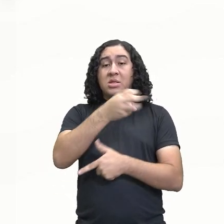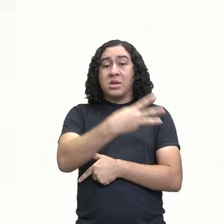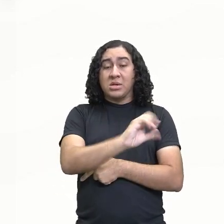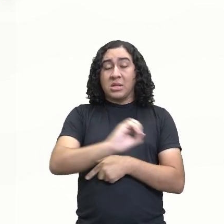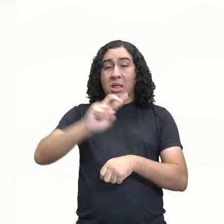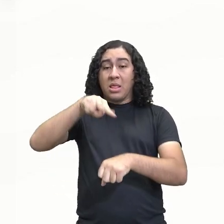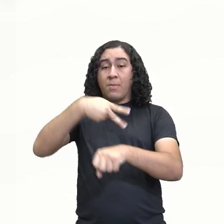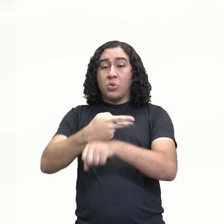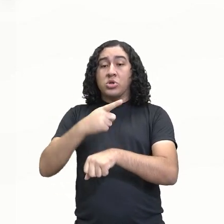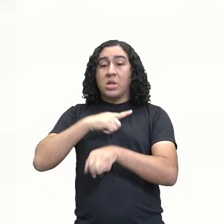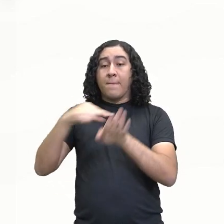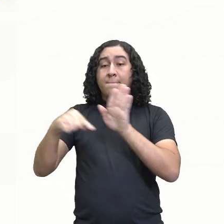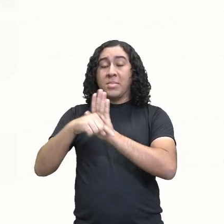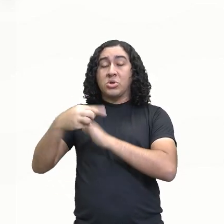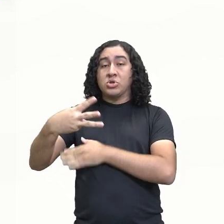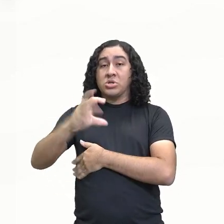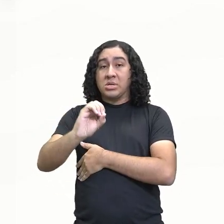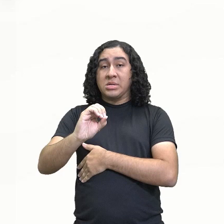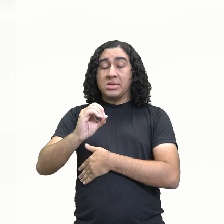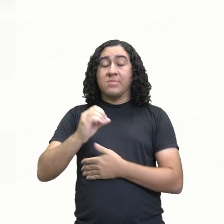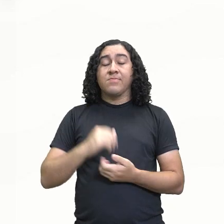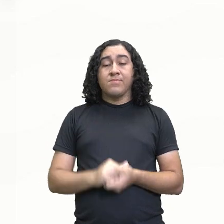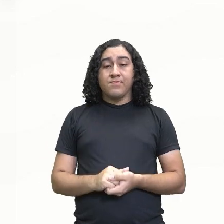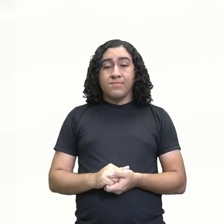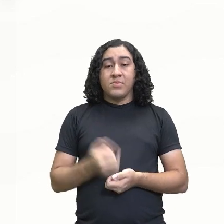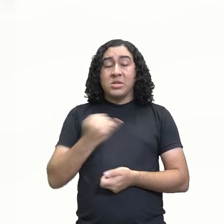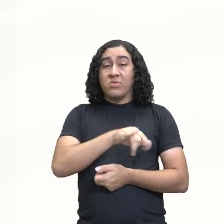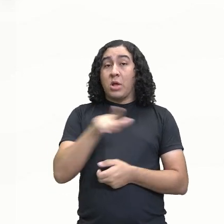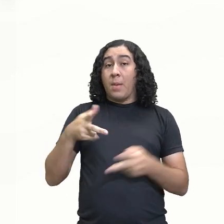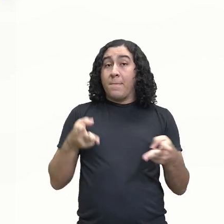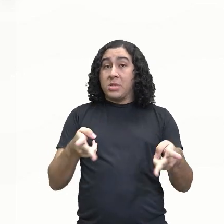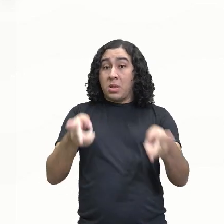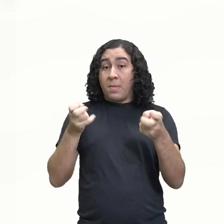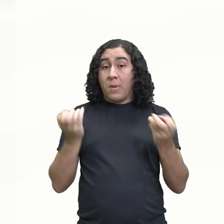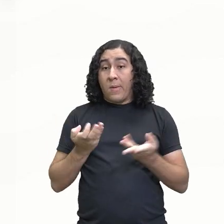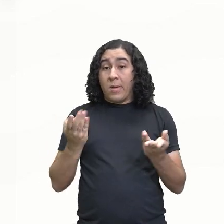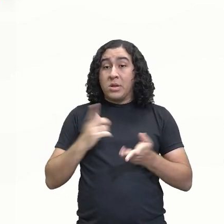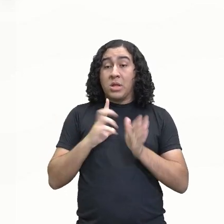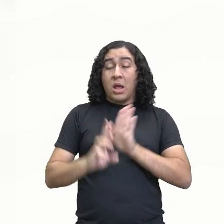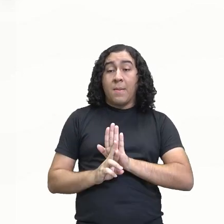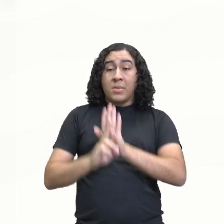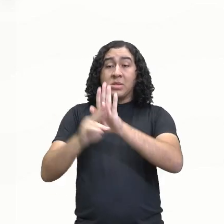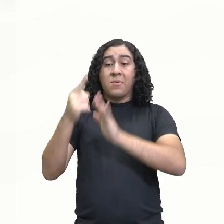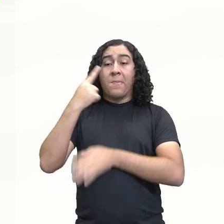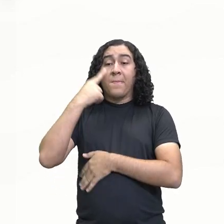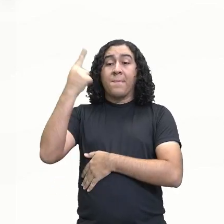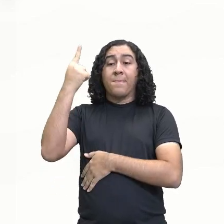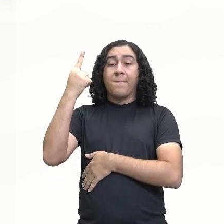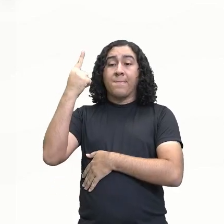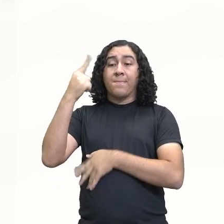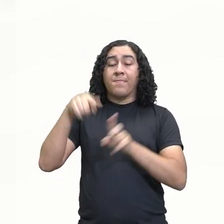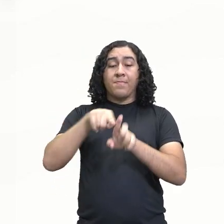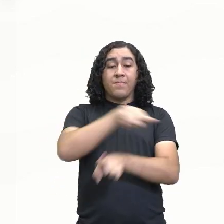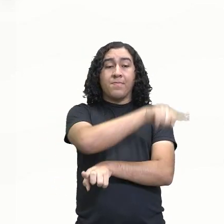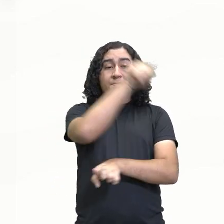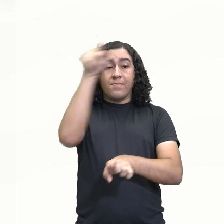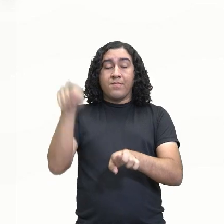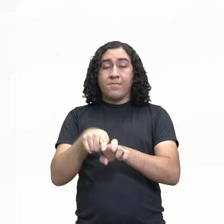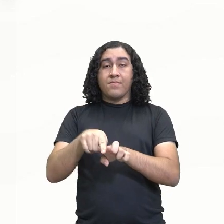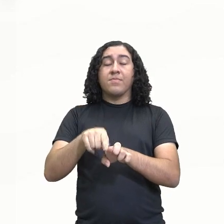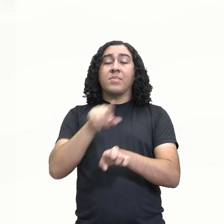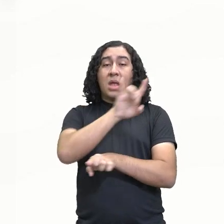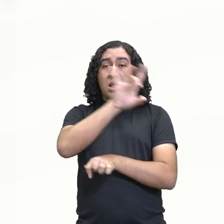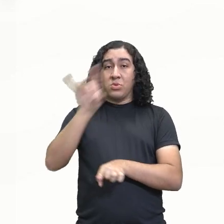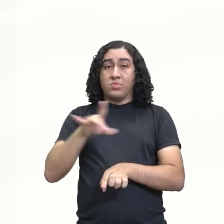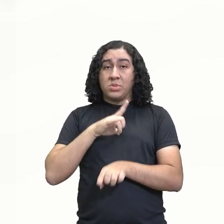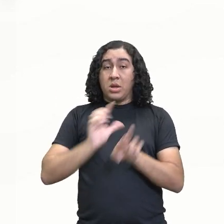de menos 30. E se você perceber, houve a representação aqui no círculo trigonométrico de cada